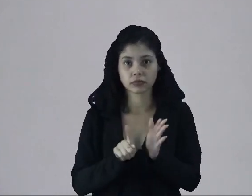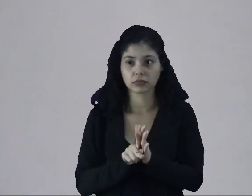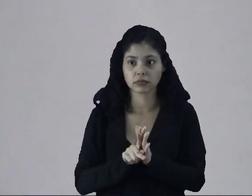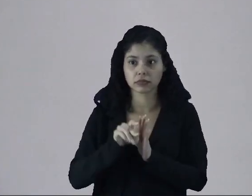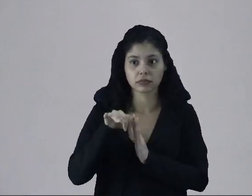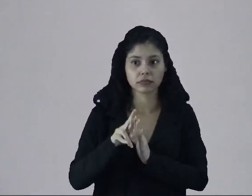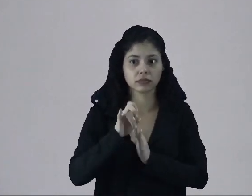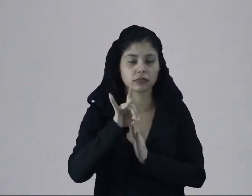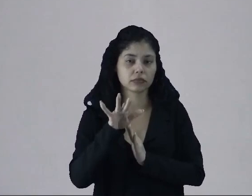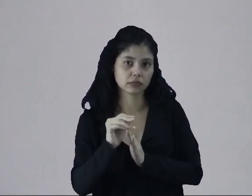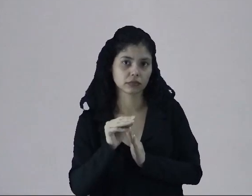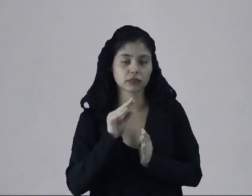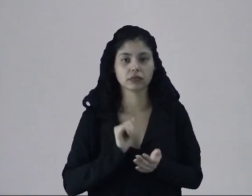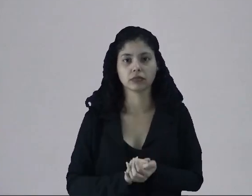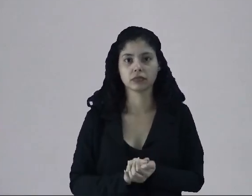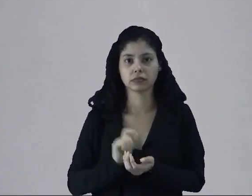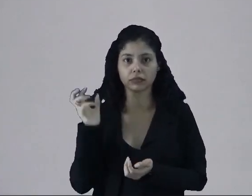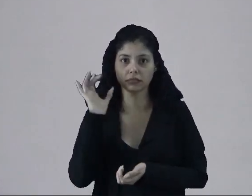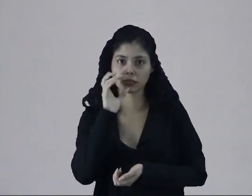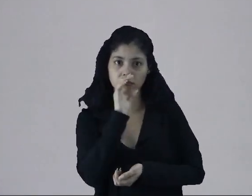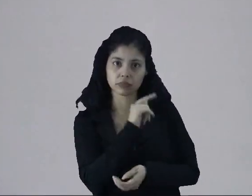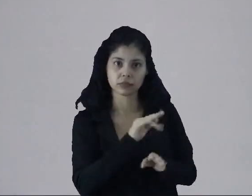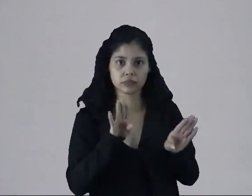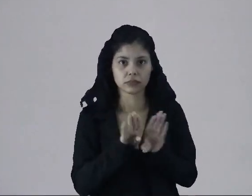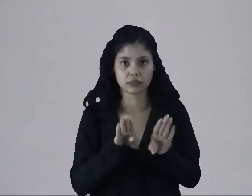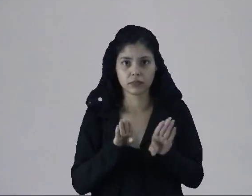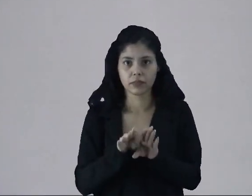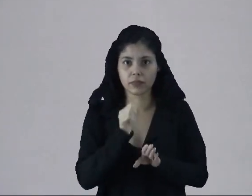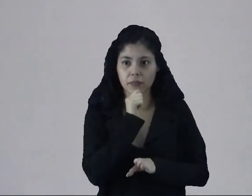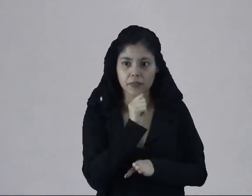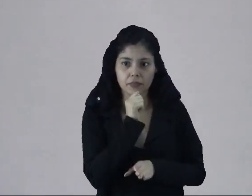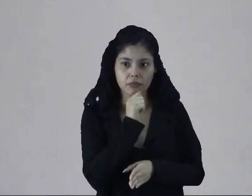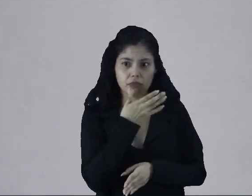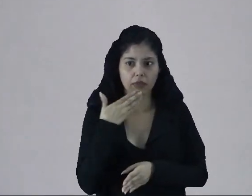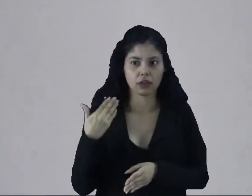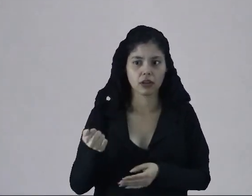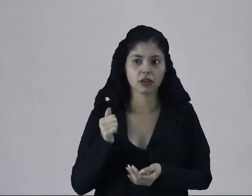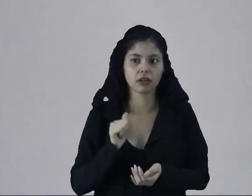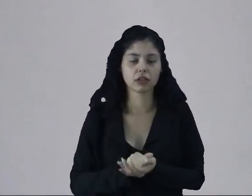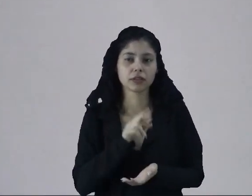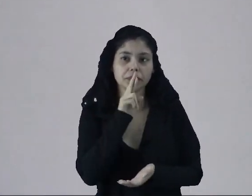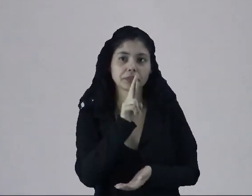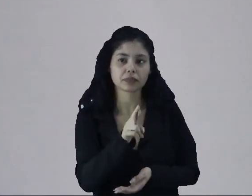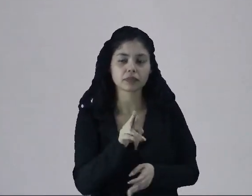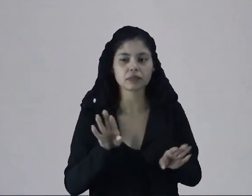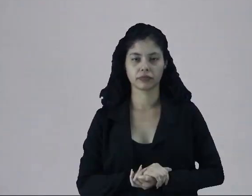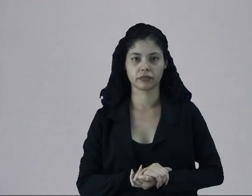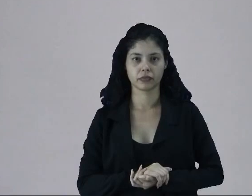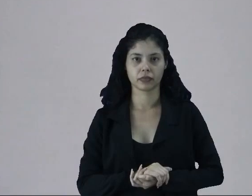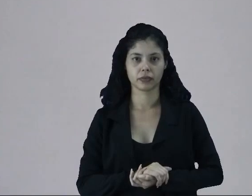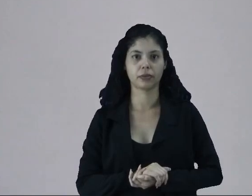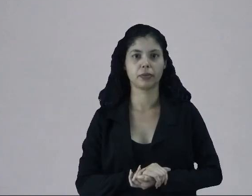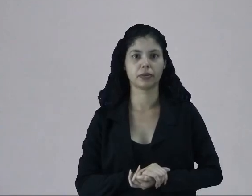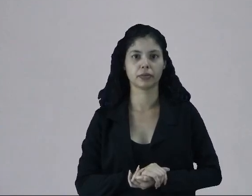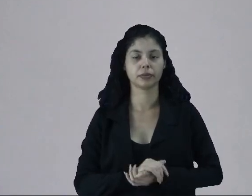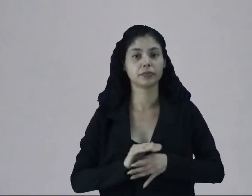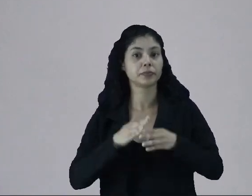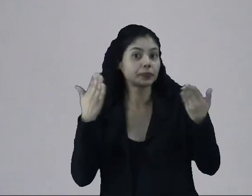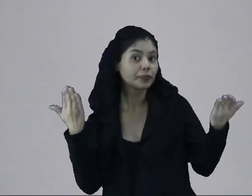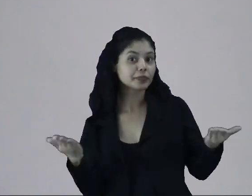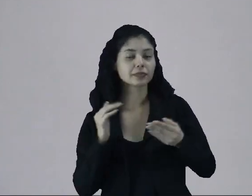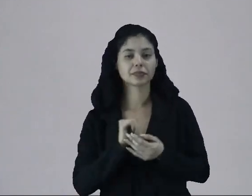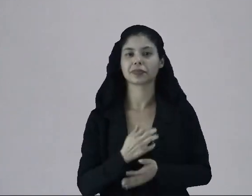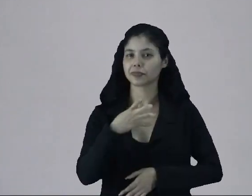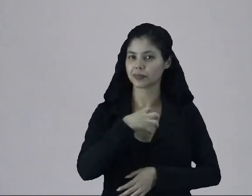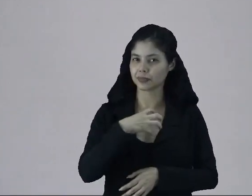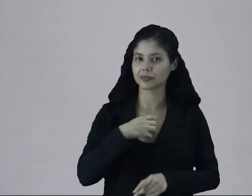metabólica dele, porque o corpo fica mais quente, os metabolismos vão acontecendo melhores, então você tem uma resposta imunológica melhor. Então, nesse